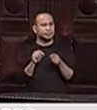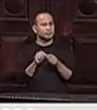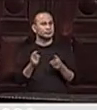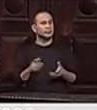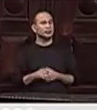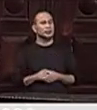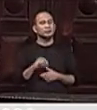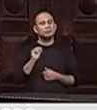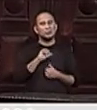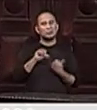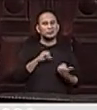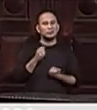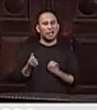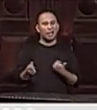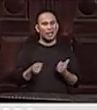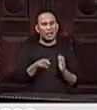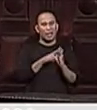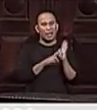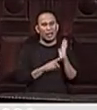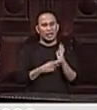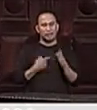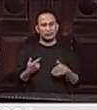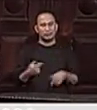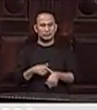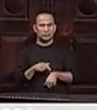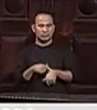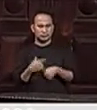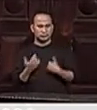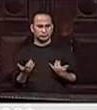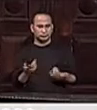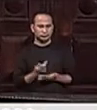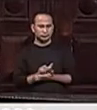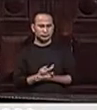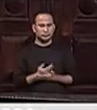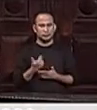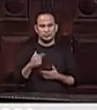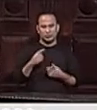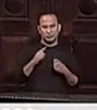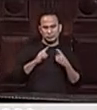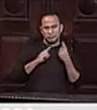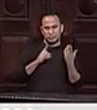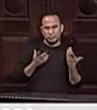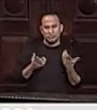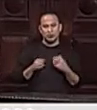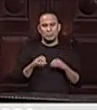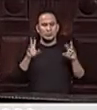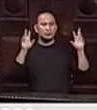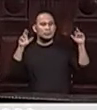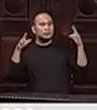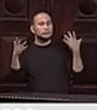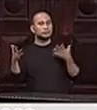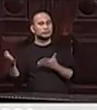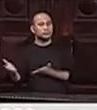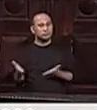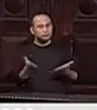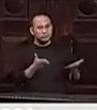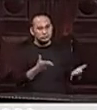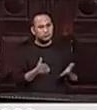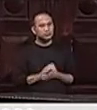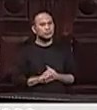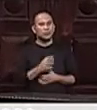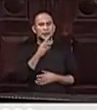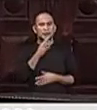que mudar essa regra no meio do jogo, sem uma discussão ou sem que esse assunto seja trazido também